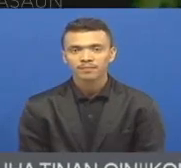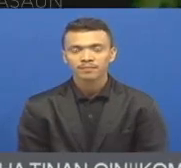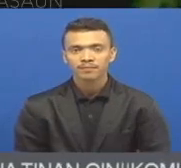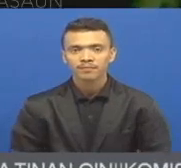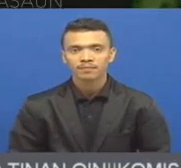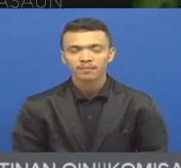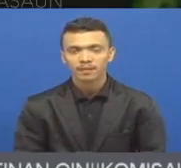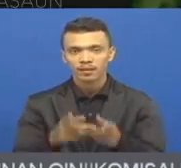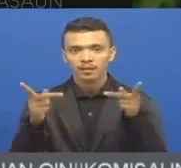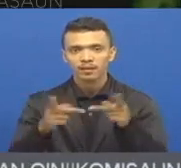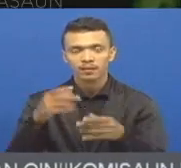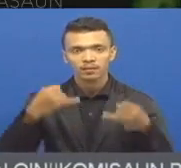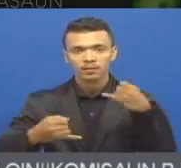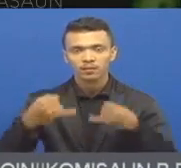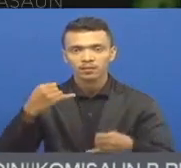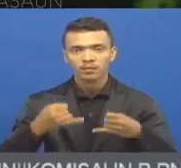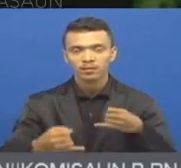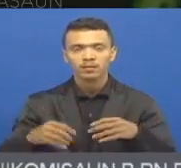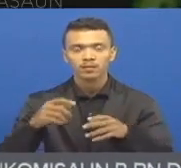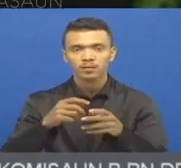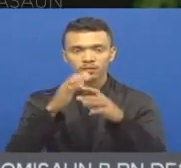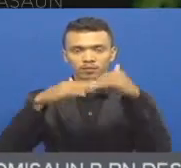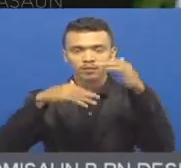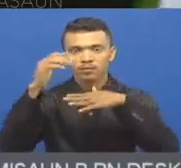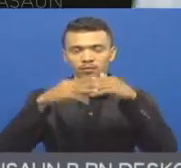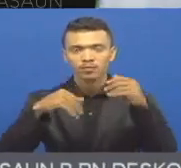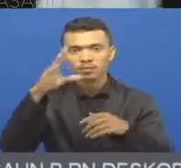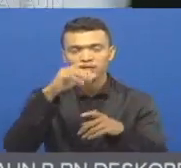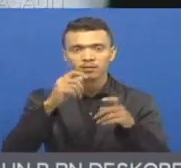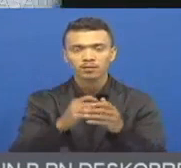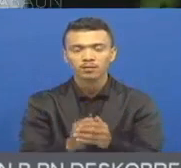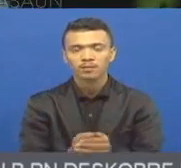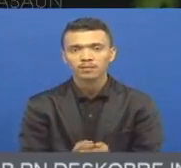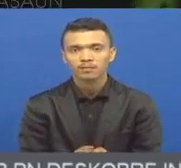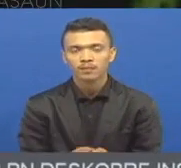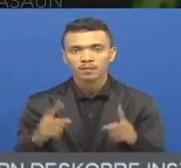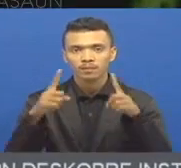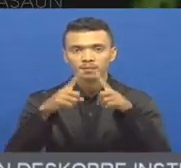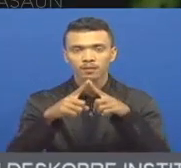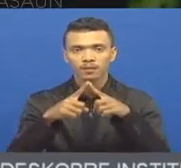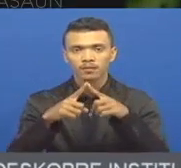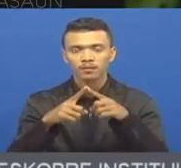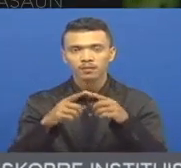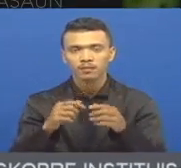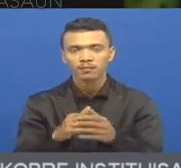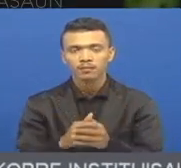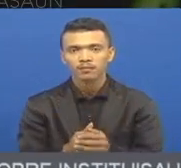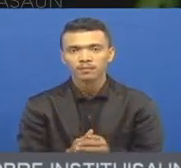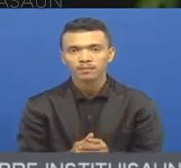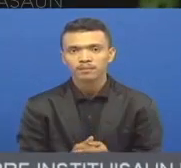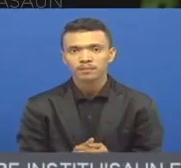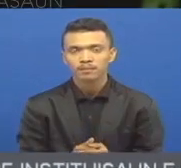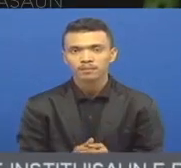desenvolvimento de infraestruturas de transporte, da construção e da habitação, assim como no setor da conectividade digital,